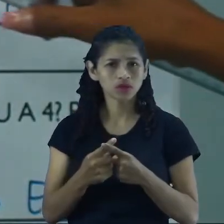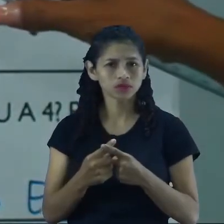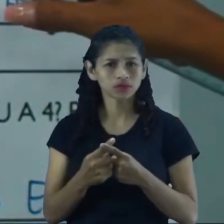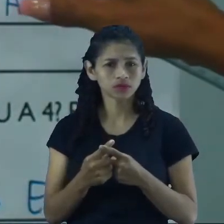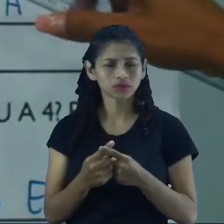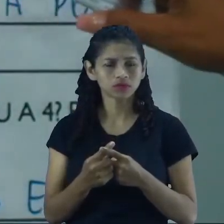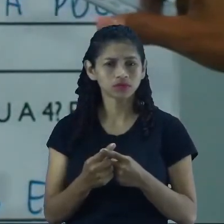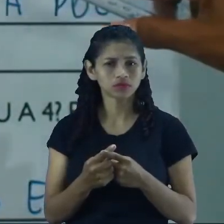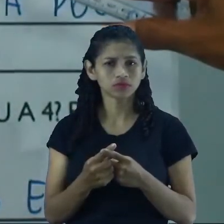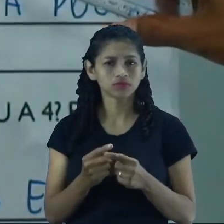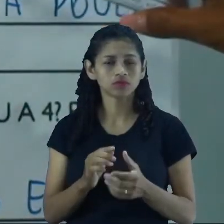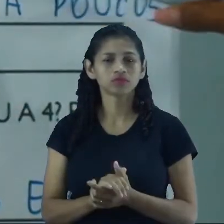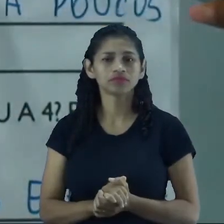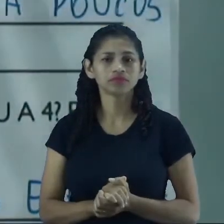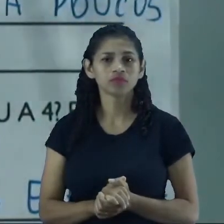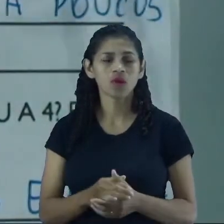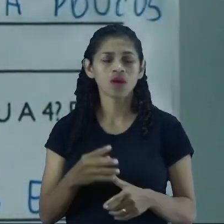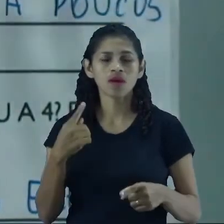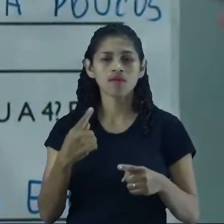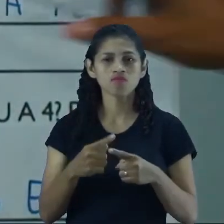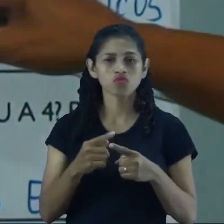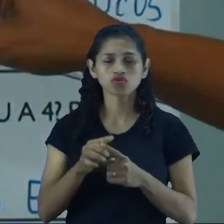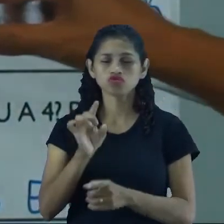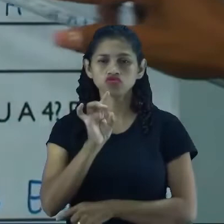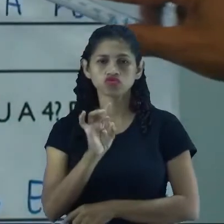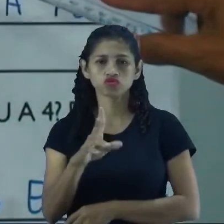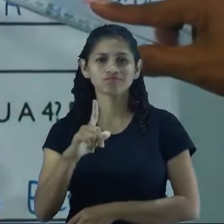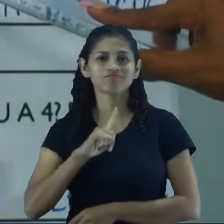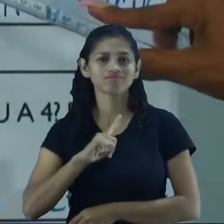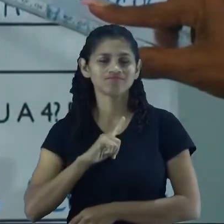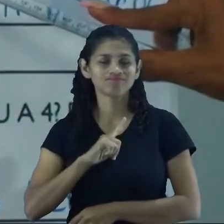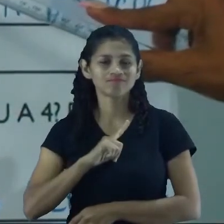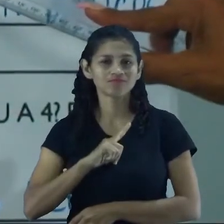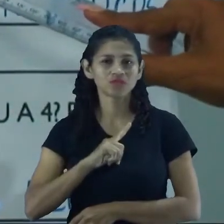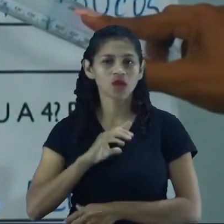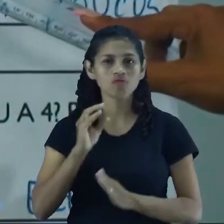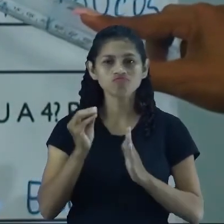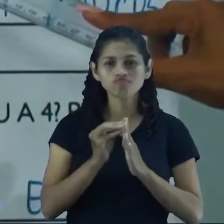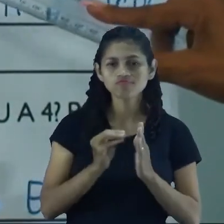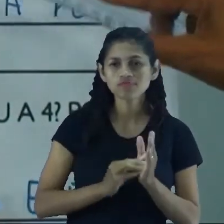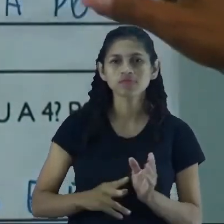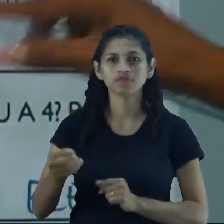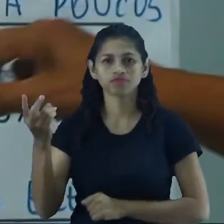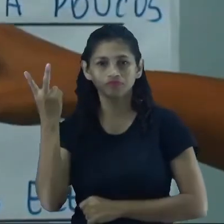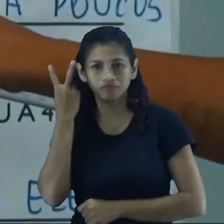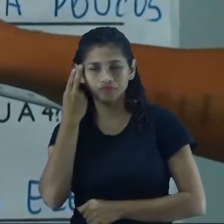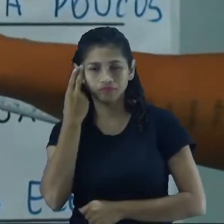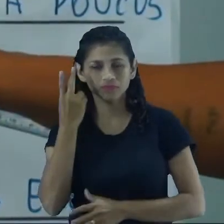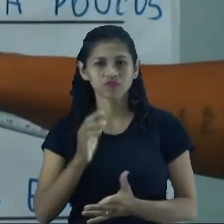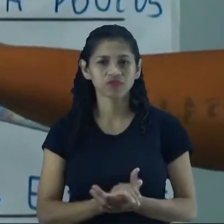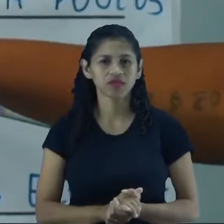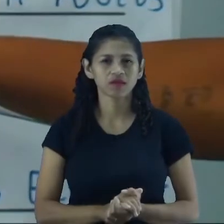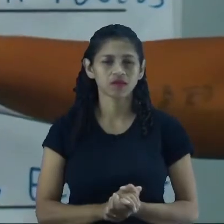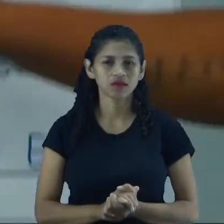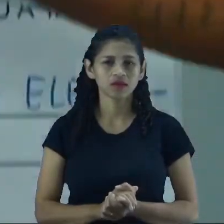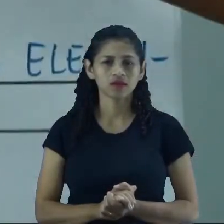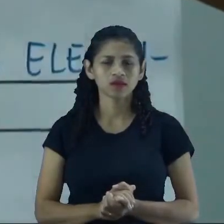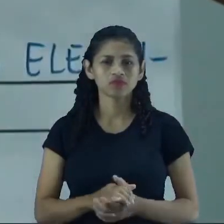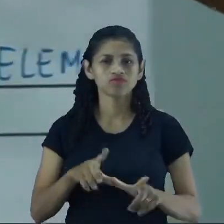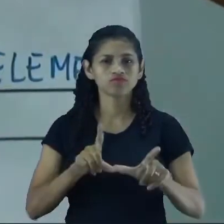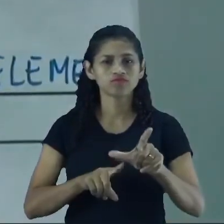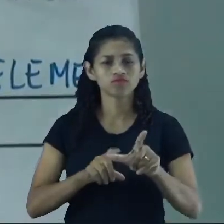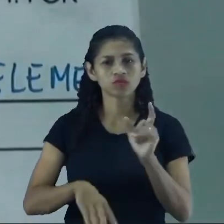paisagem totalmente natural? Porque só tem elementos naturais. Beleza? Na letra B tem assim. Em